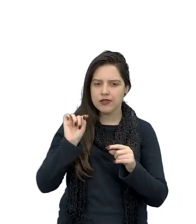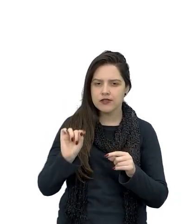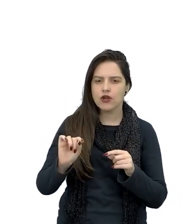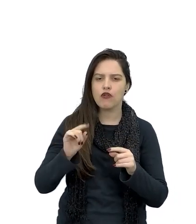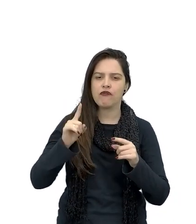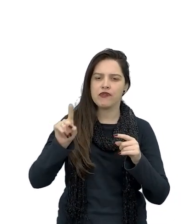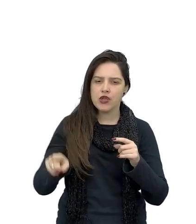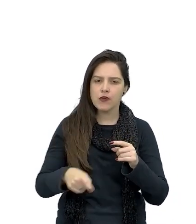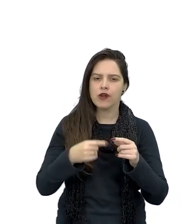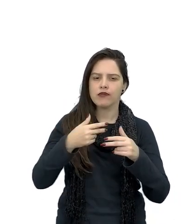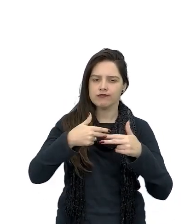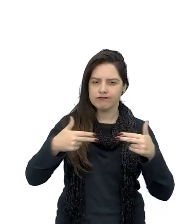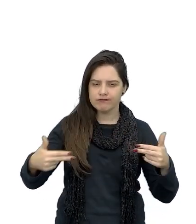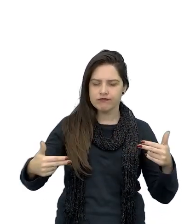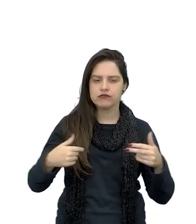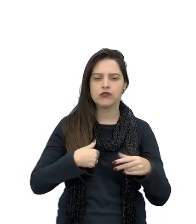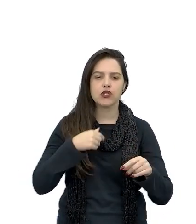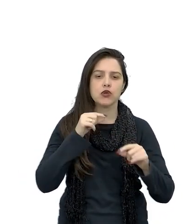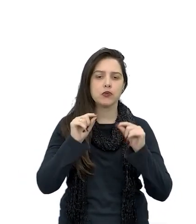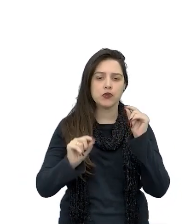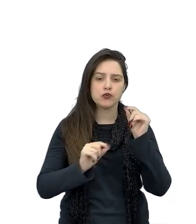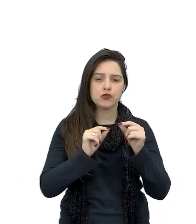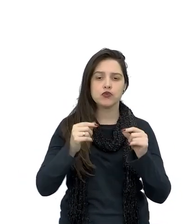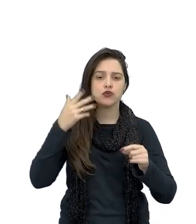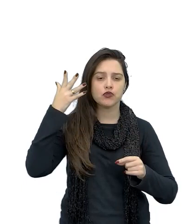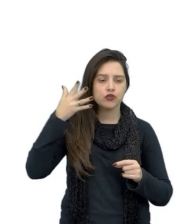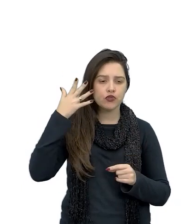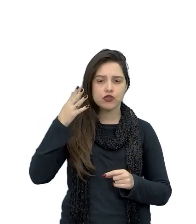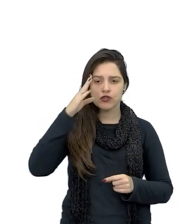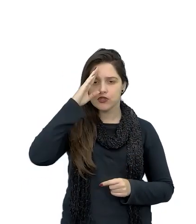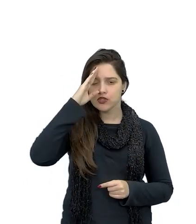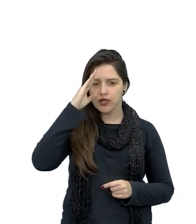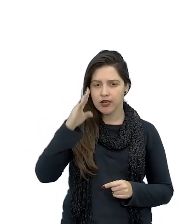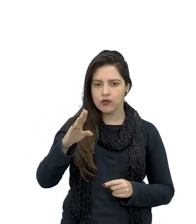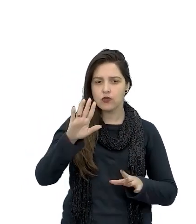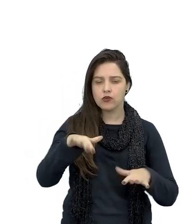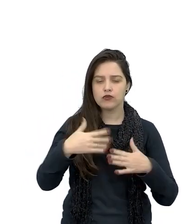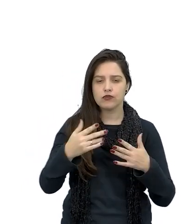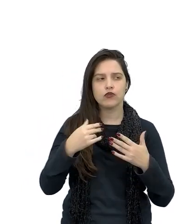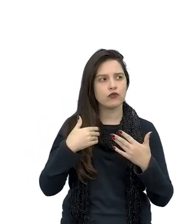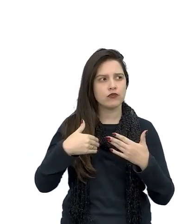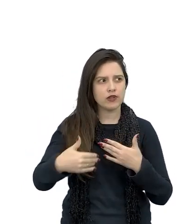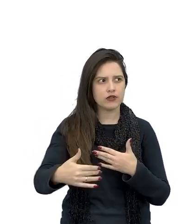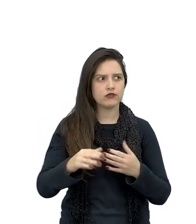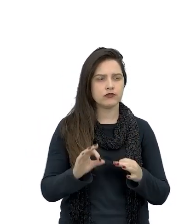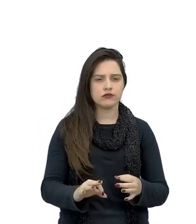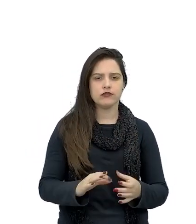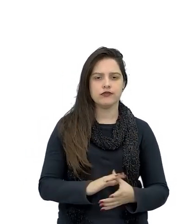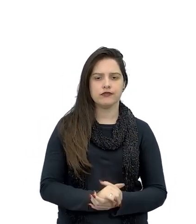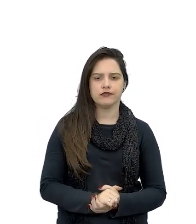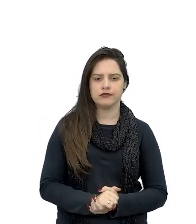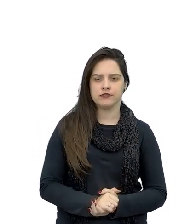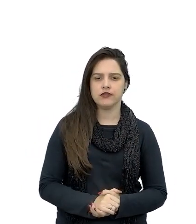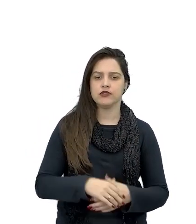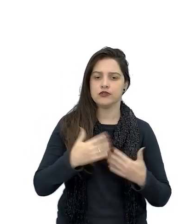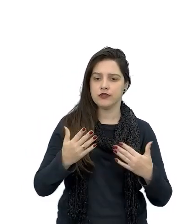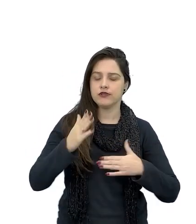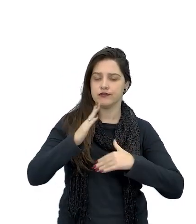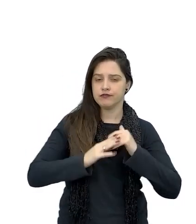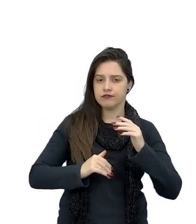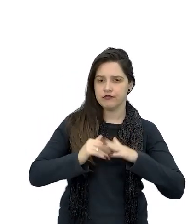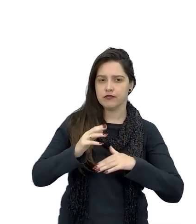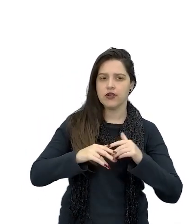em enumerações, e pontuação do discurso direto, quando for o caso. Essa habilidade,